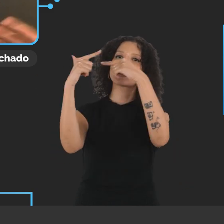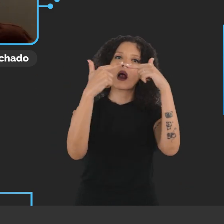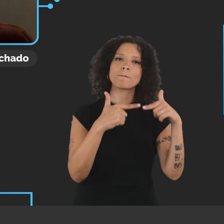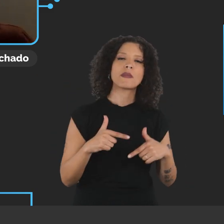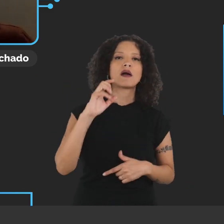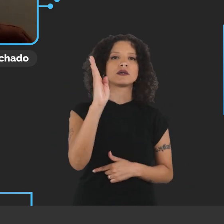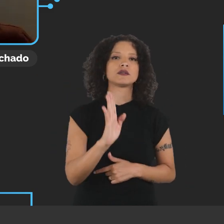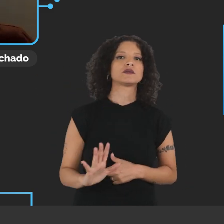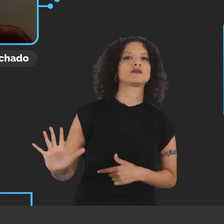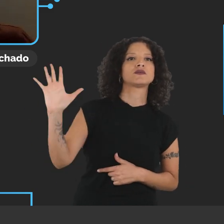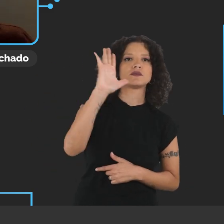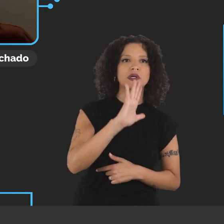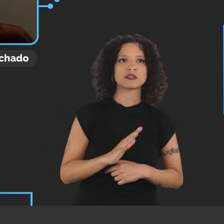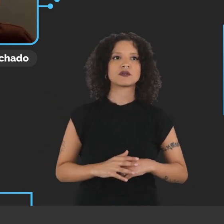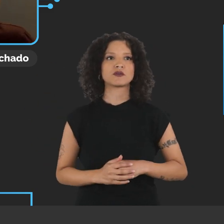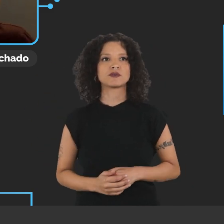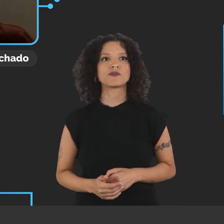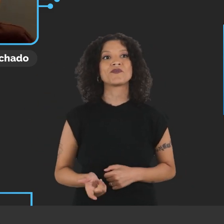audiovisual ativas no Brasil.